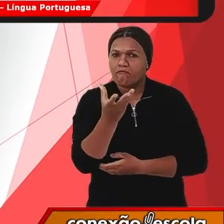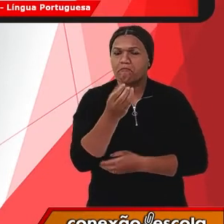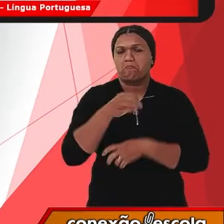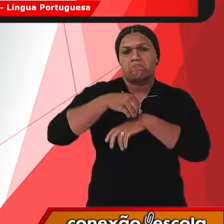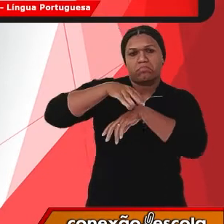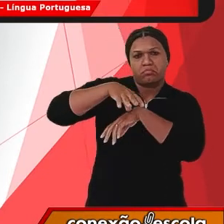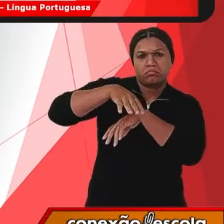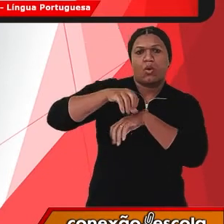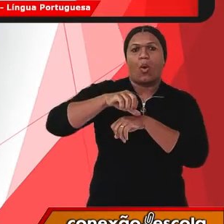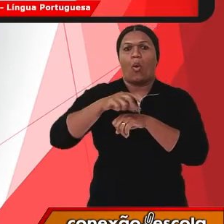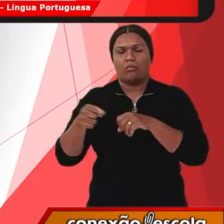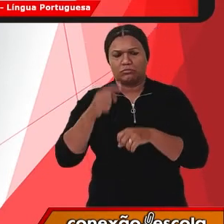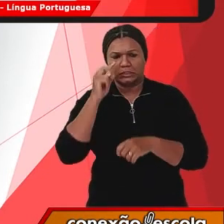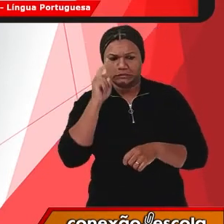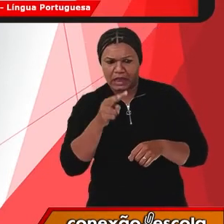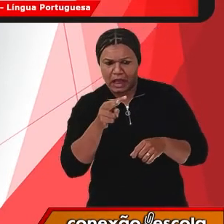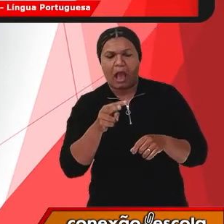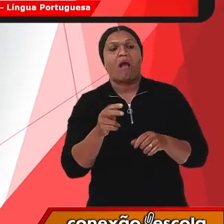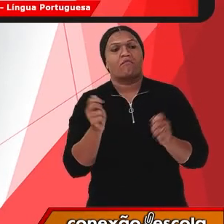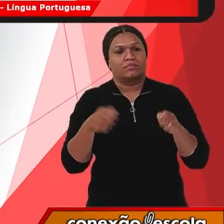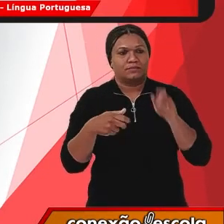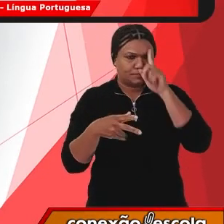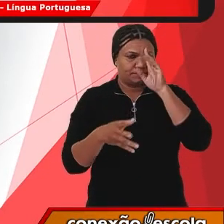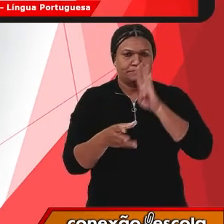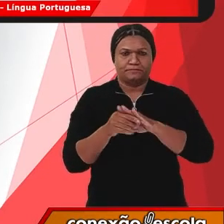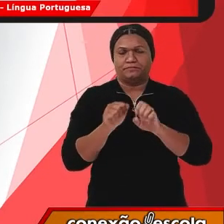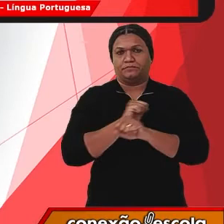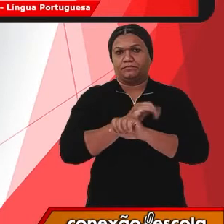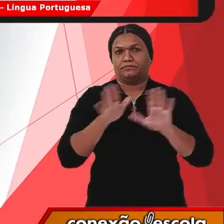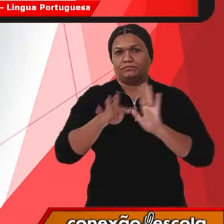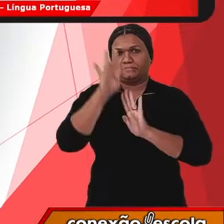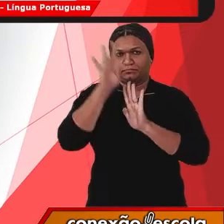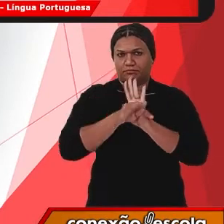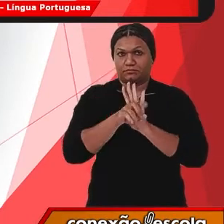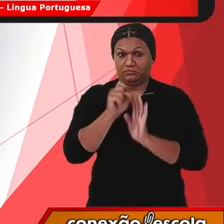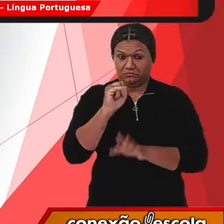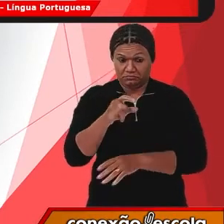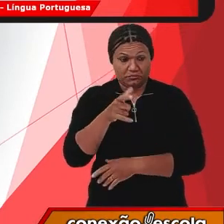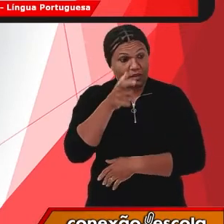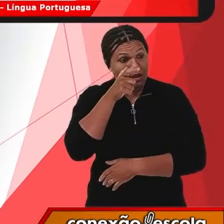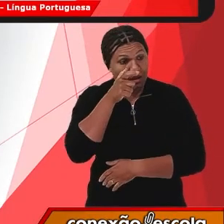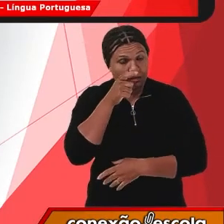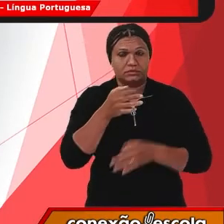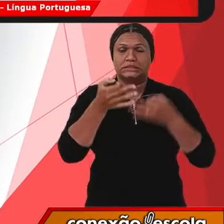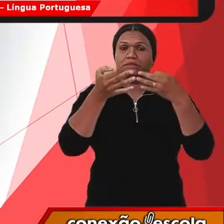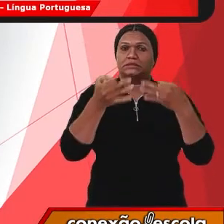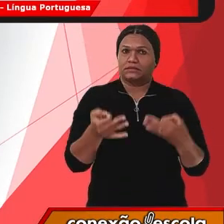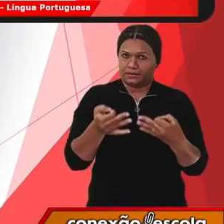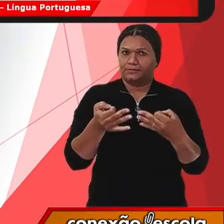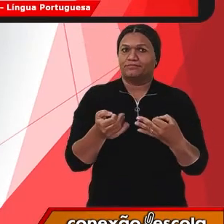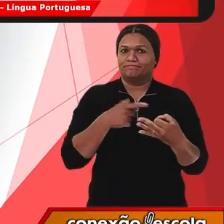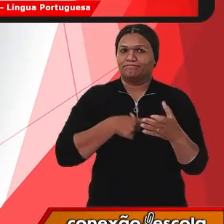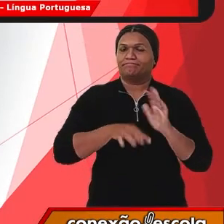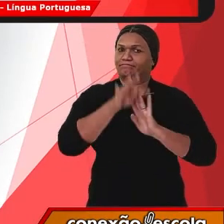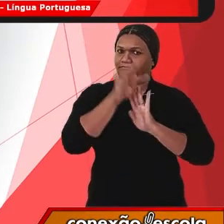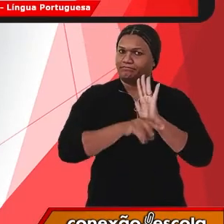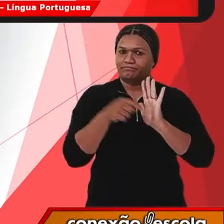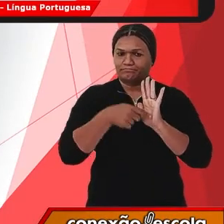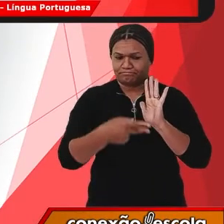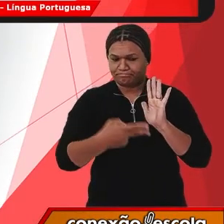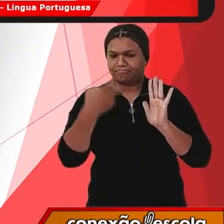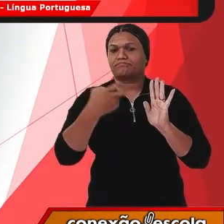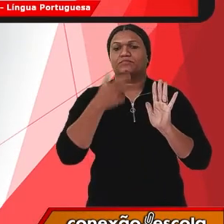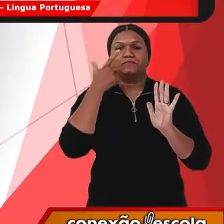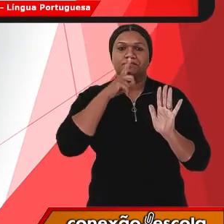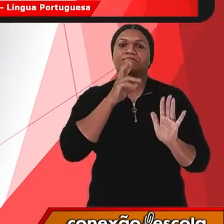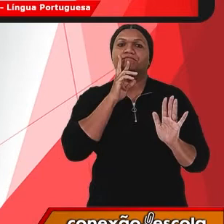subentendida em um texto se você observar direitinho aquilo que está pedindo de você com certeza você